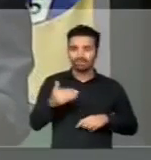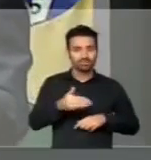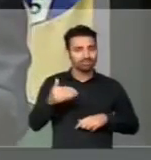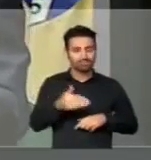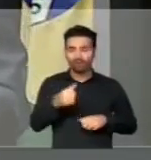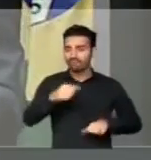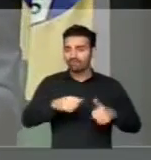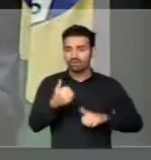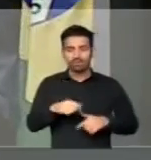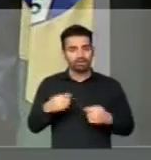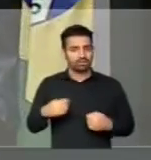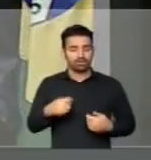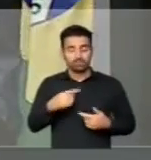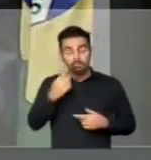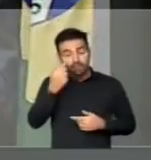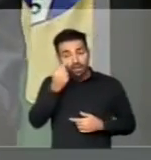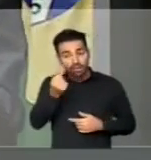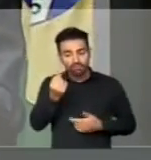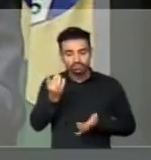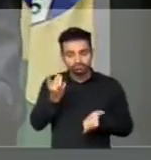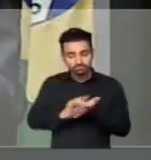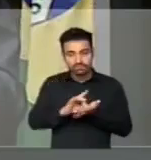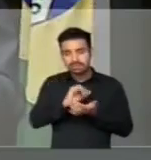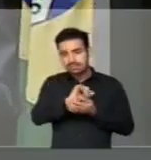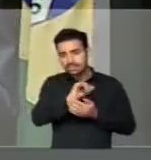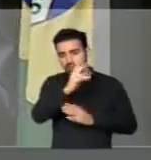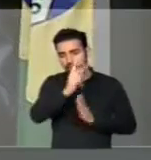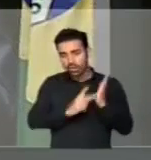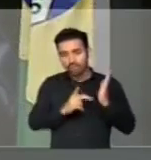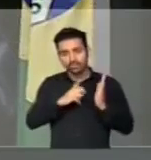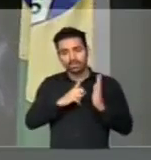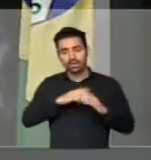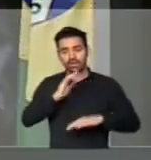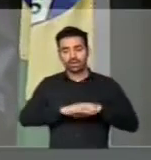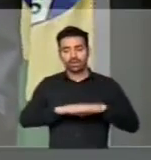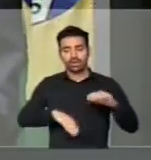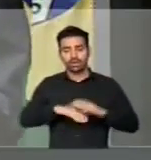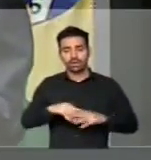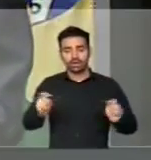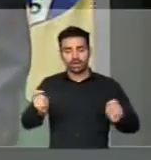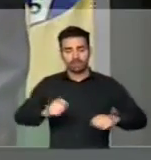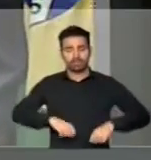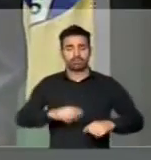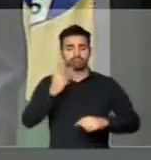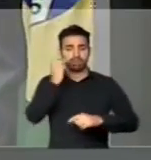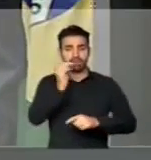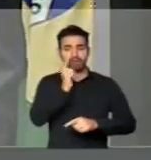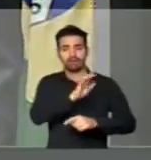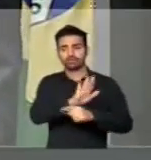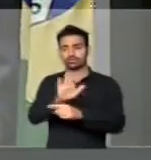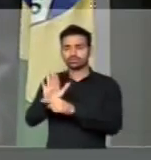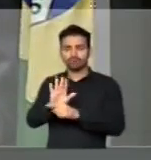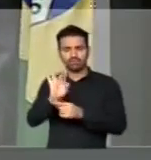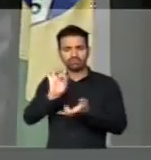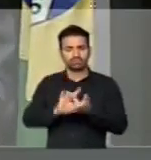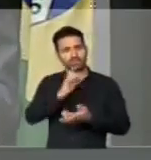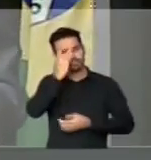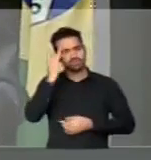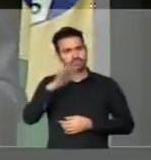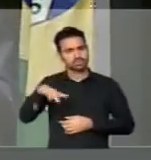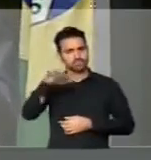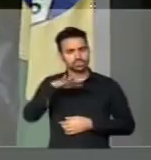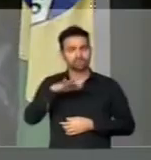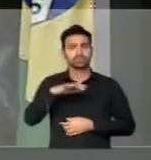verdadeira efetividade, sua capacidade de produzir benefícios reais na vida das pessoas que